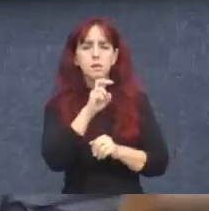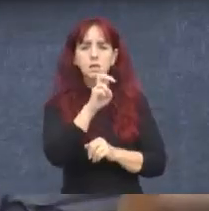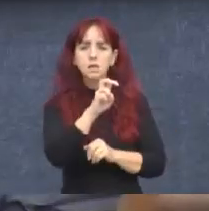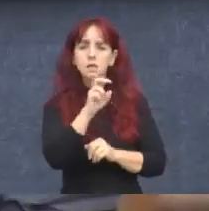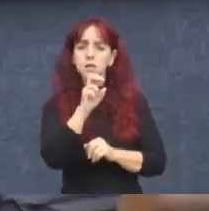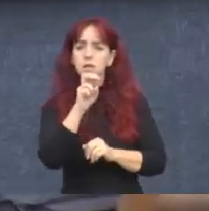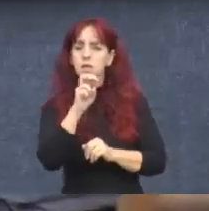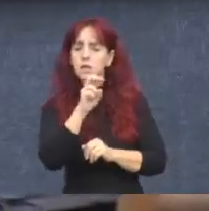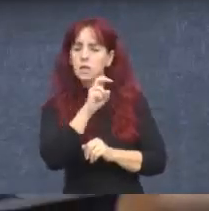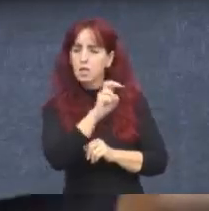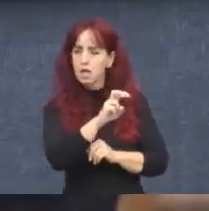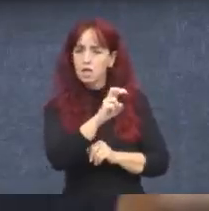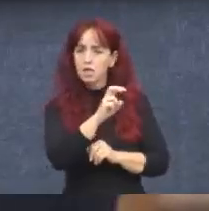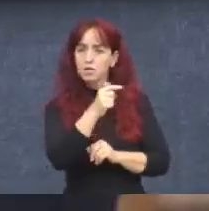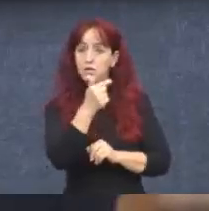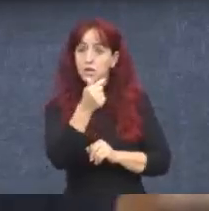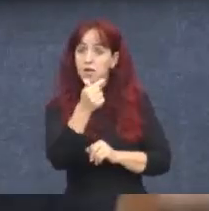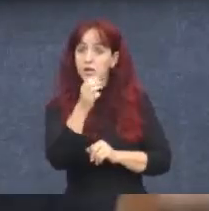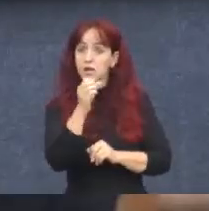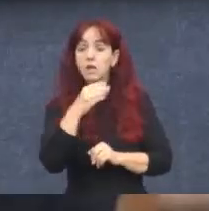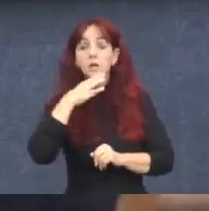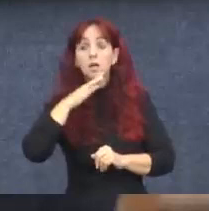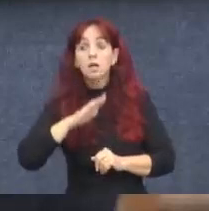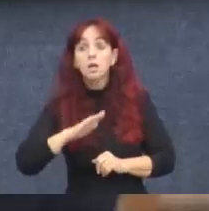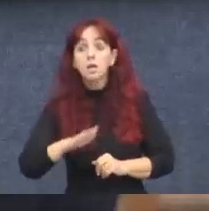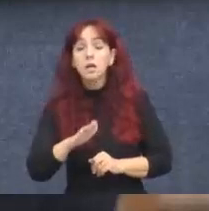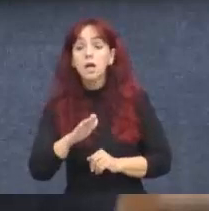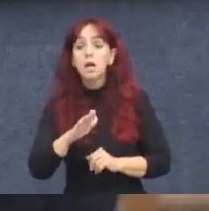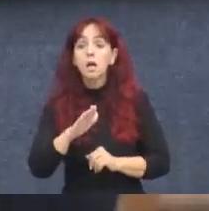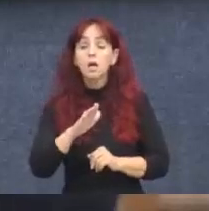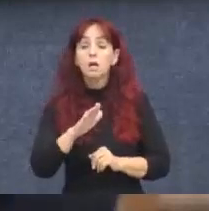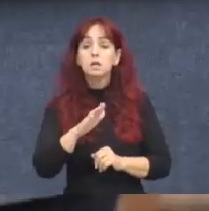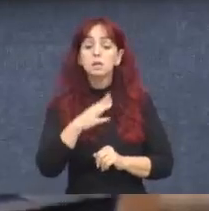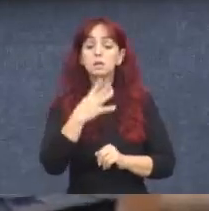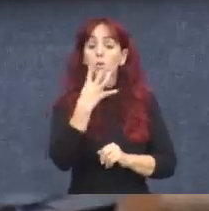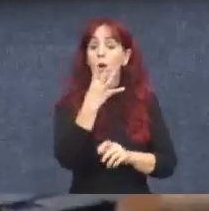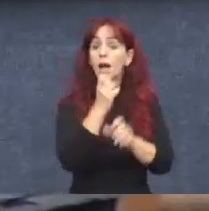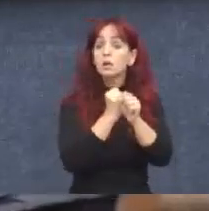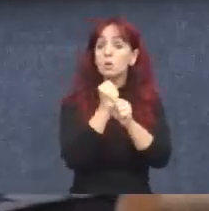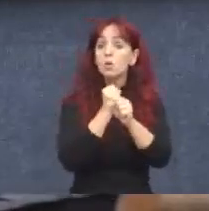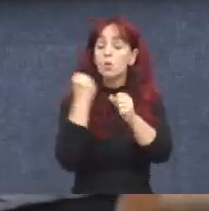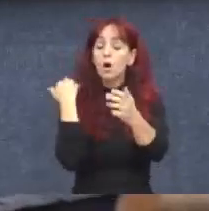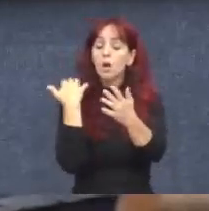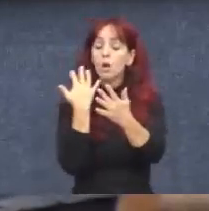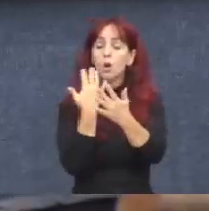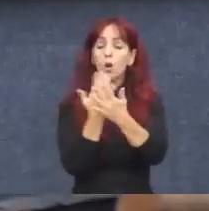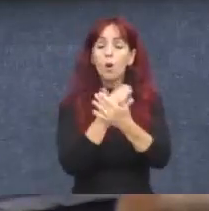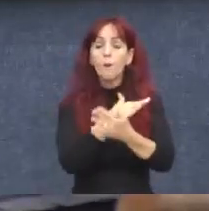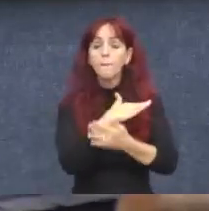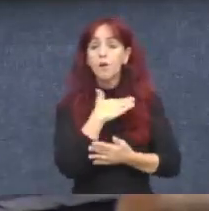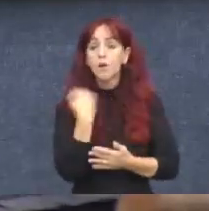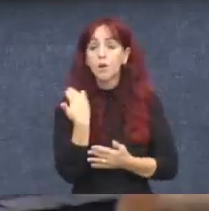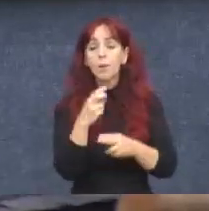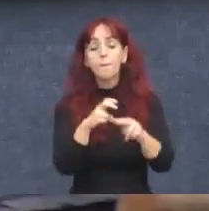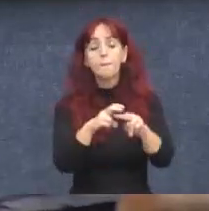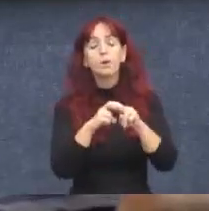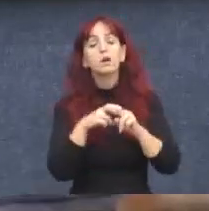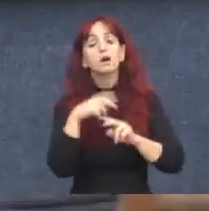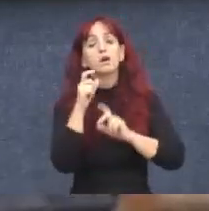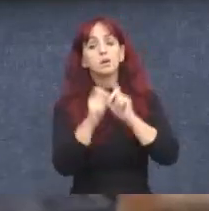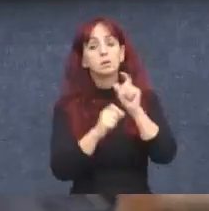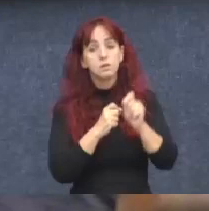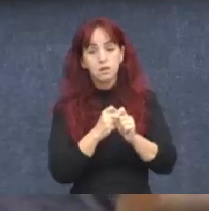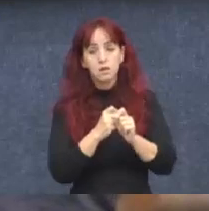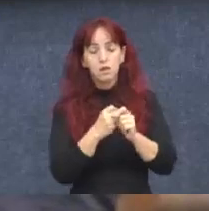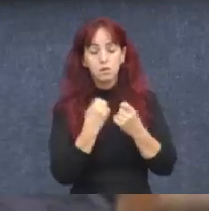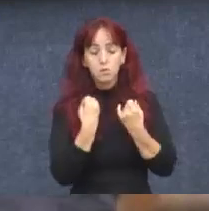570 crianças morreram nos últimos 4 anos por causa da